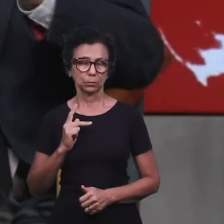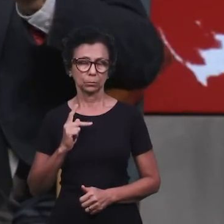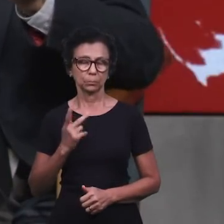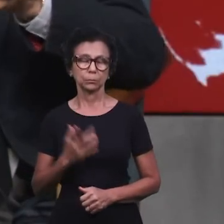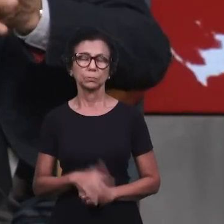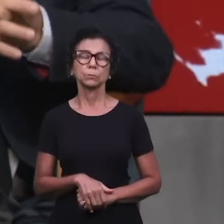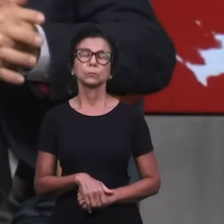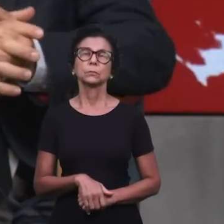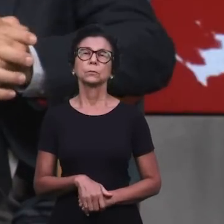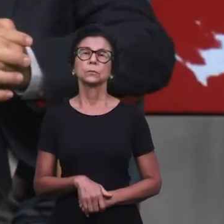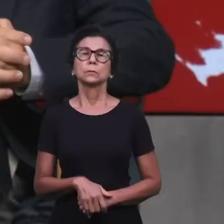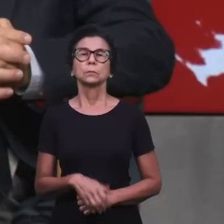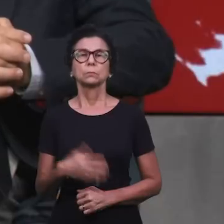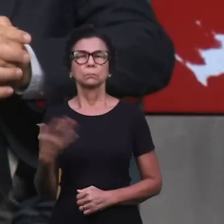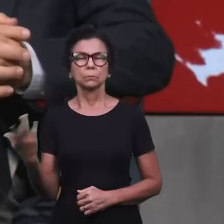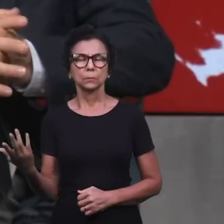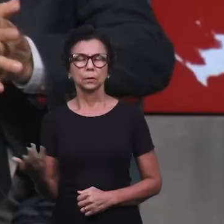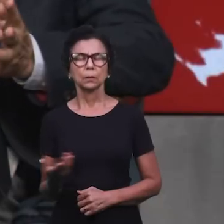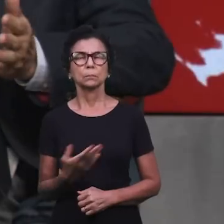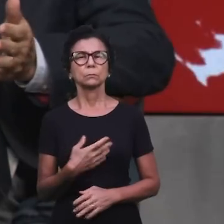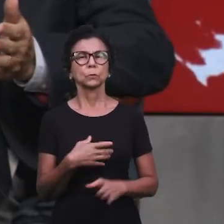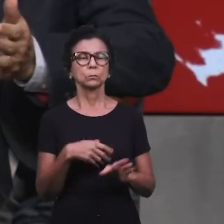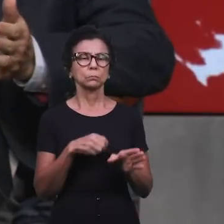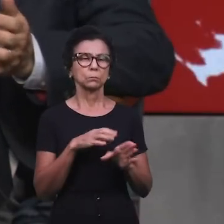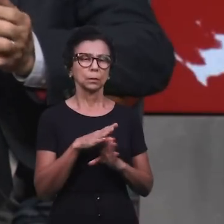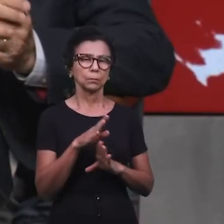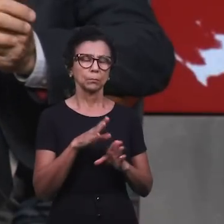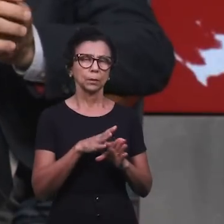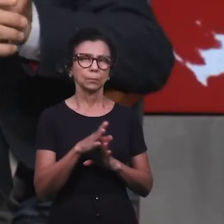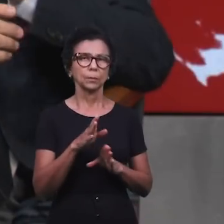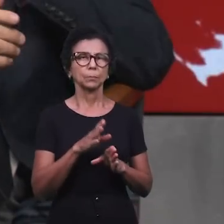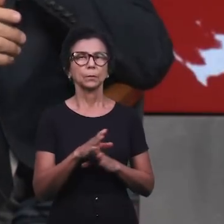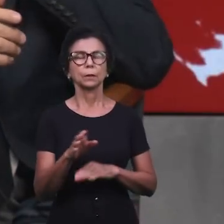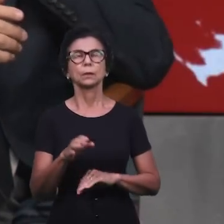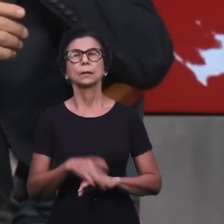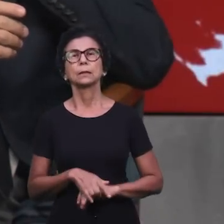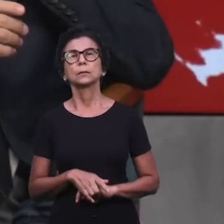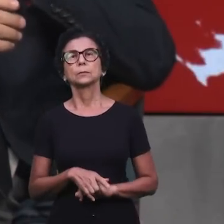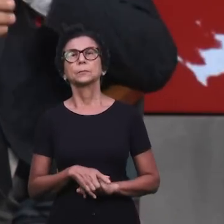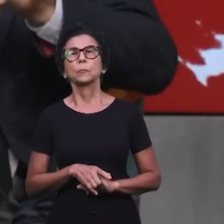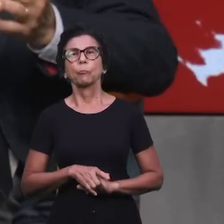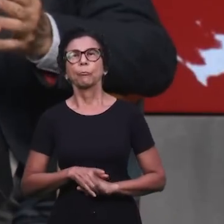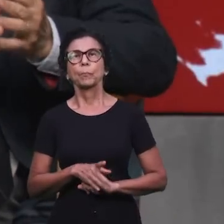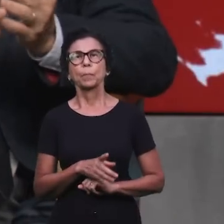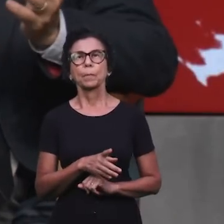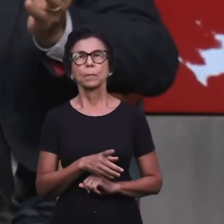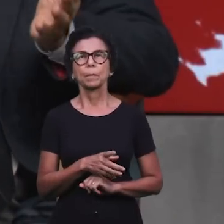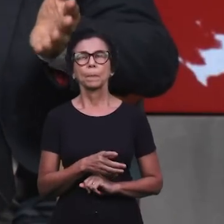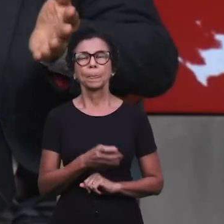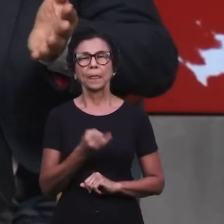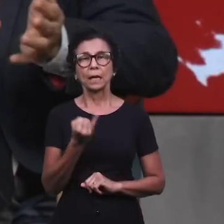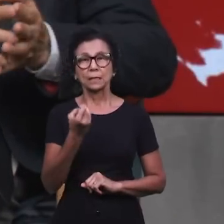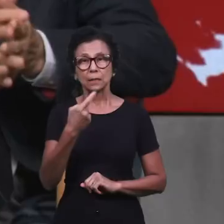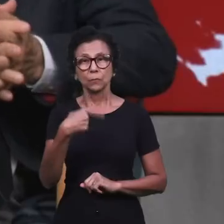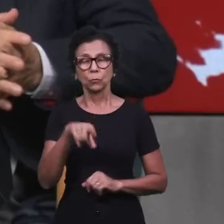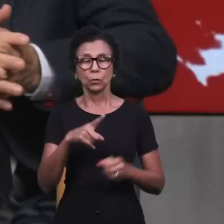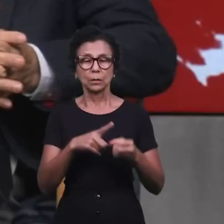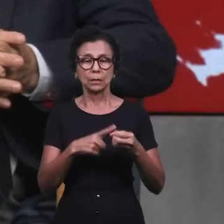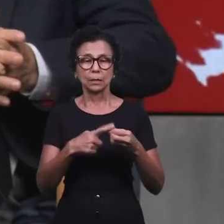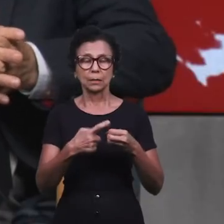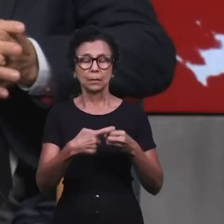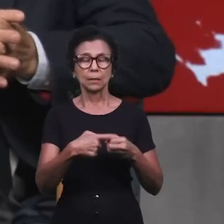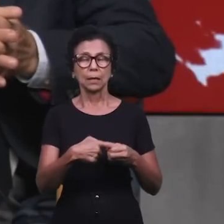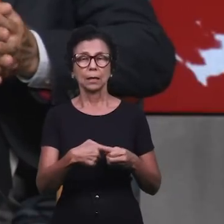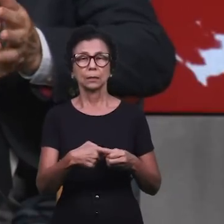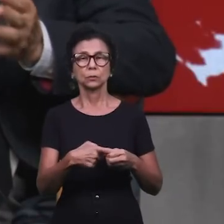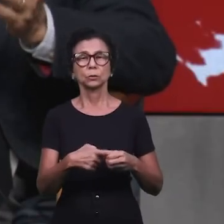daquela orientação que fosse a cidade acompanhasse o homem com um cântaro